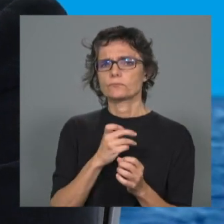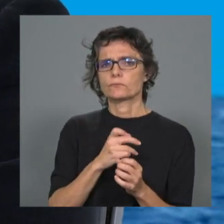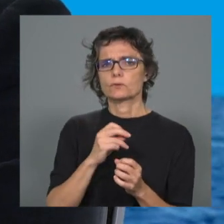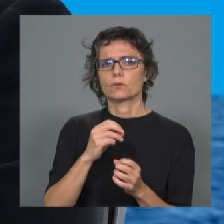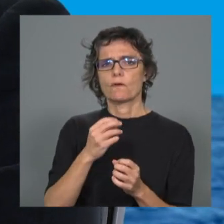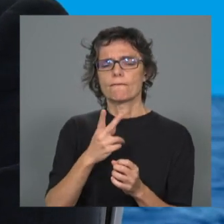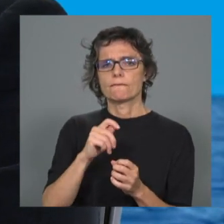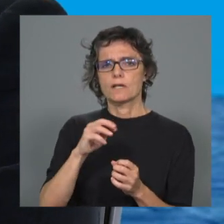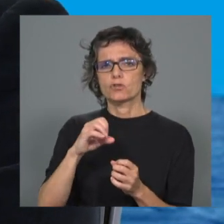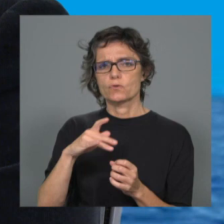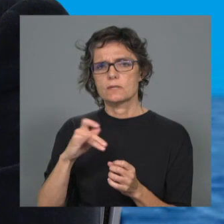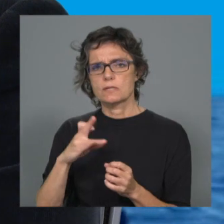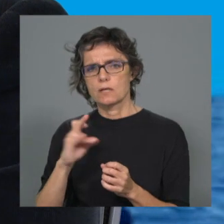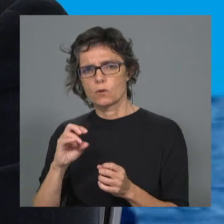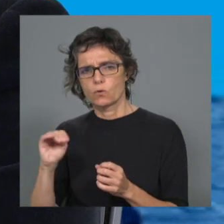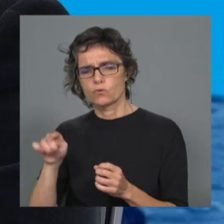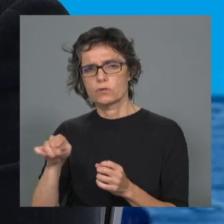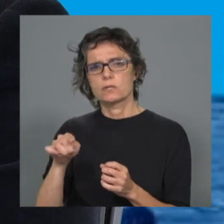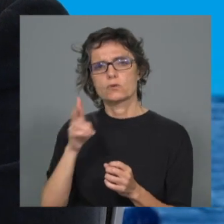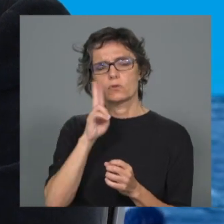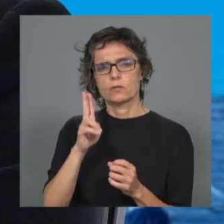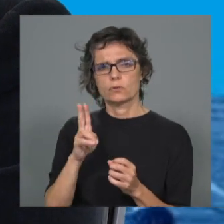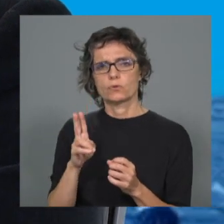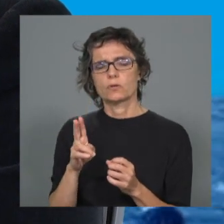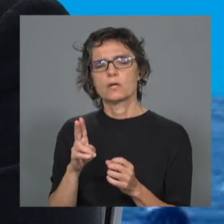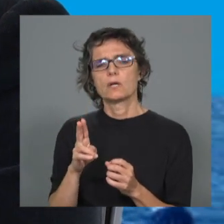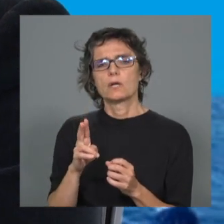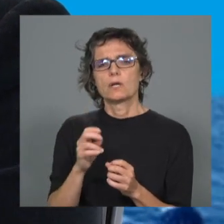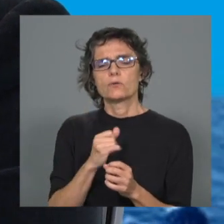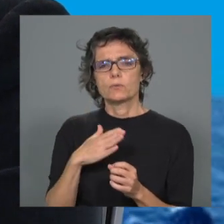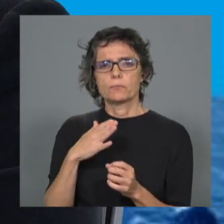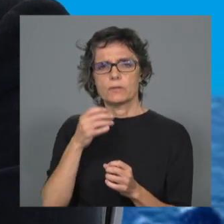era o diretor de uma consultora,